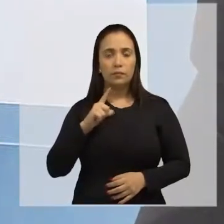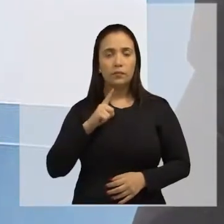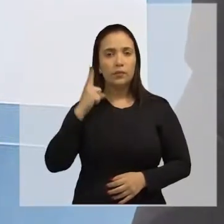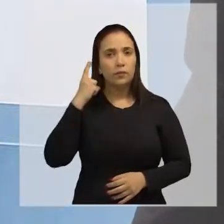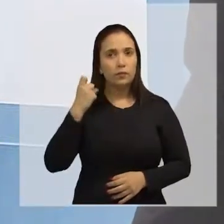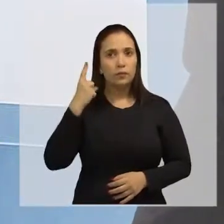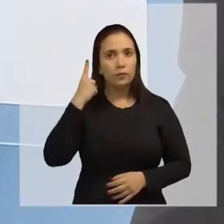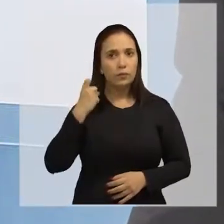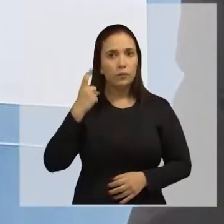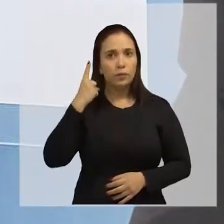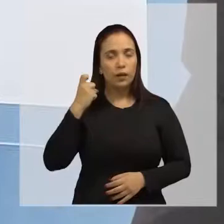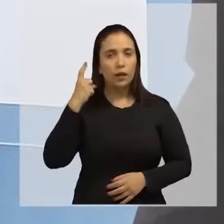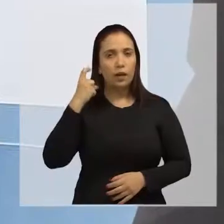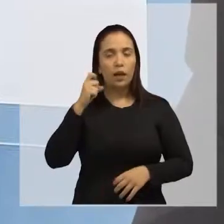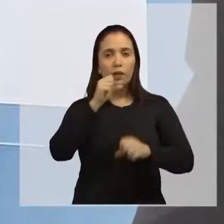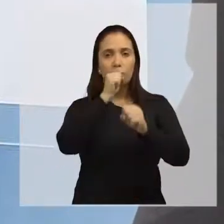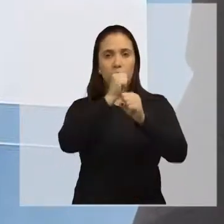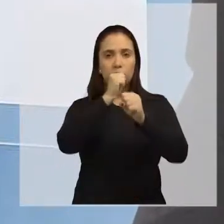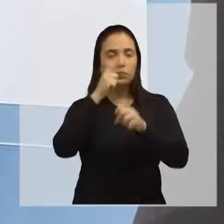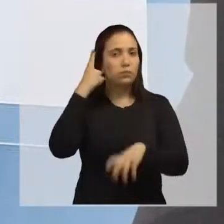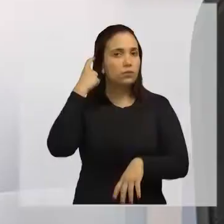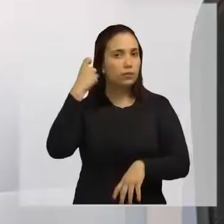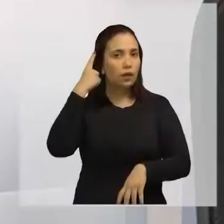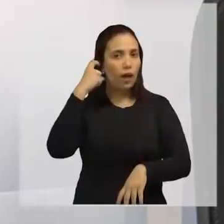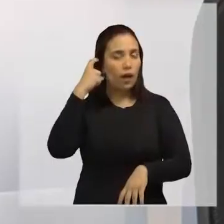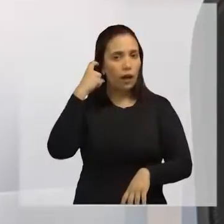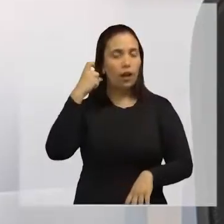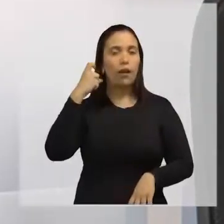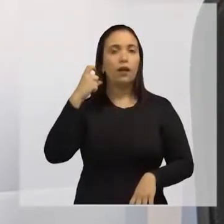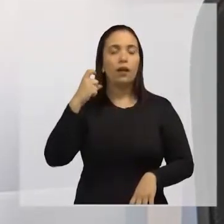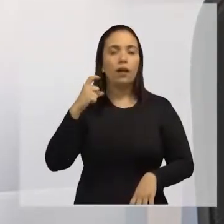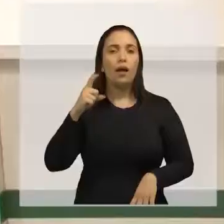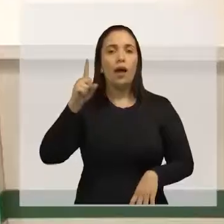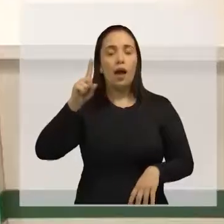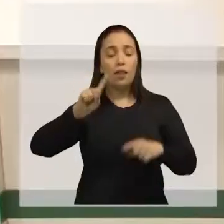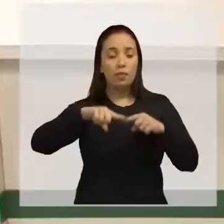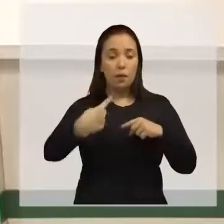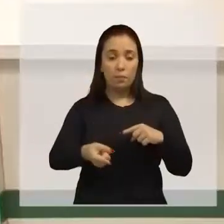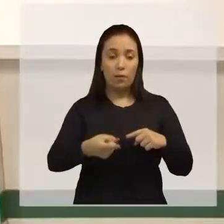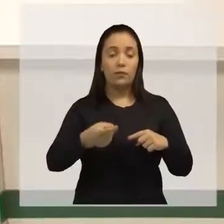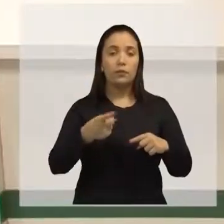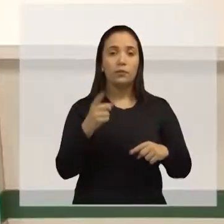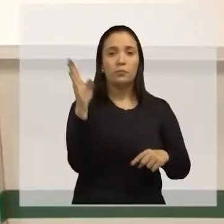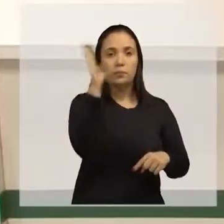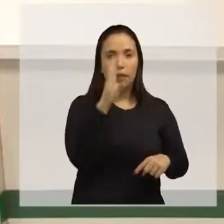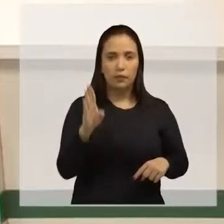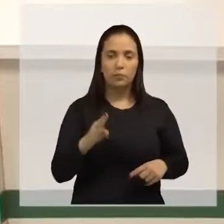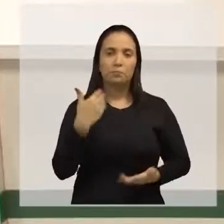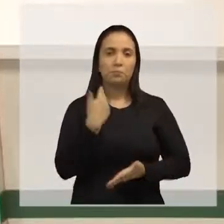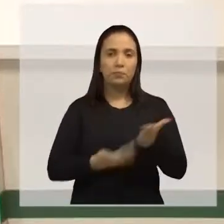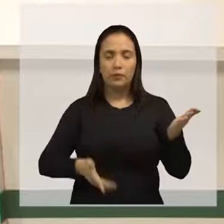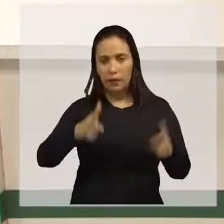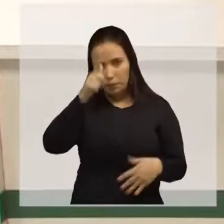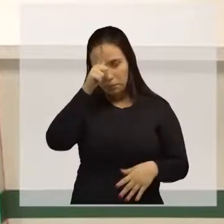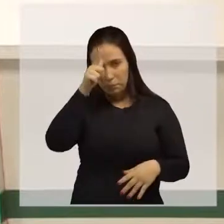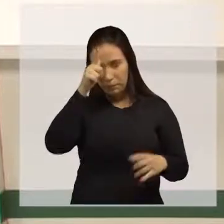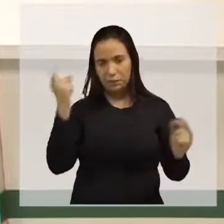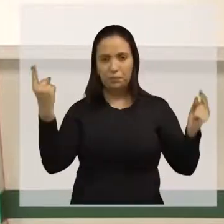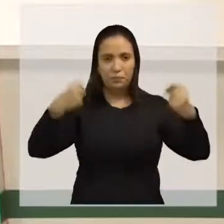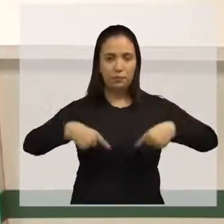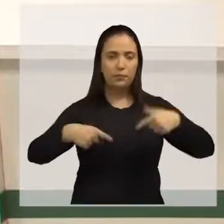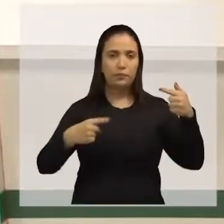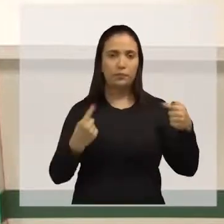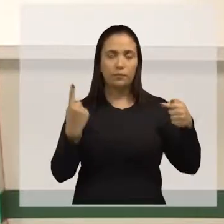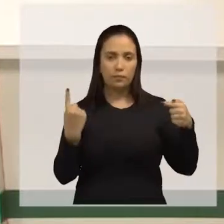Vovozela. Depois desse aí, Luiz... A Copa do Brasil. Essa inesquecível 7-1. Esse que apagou,